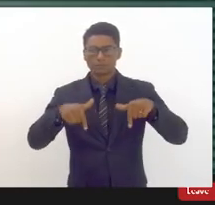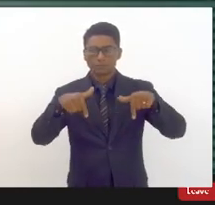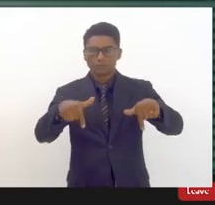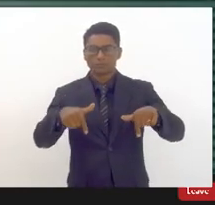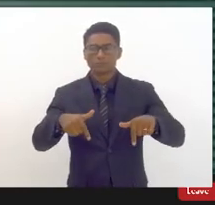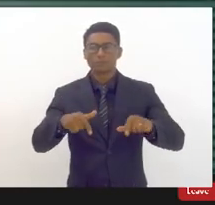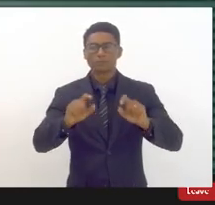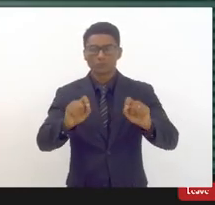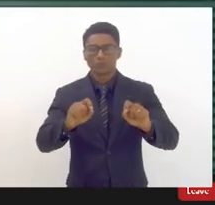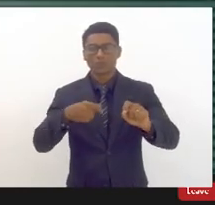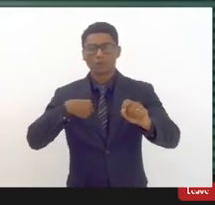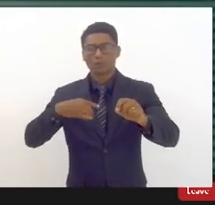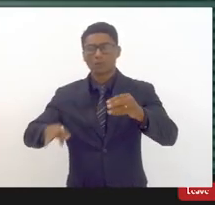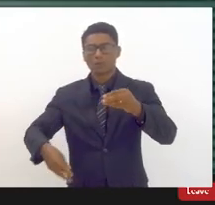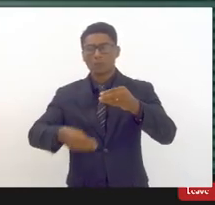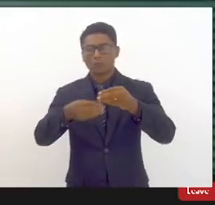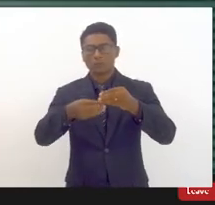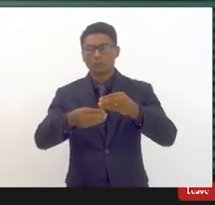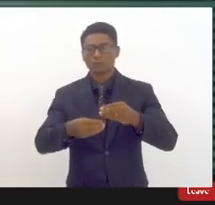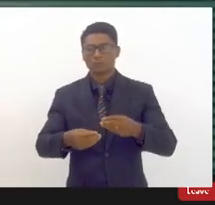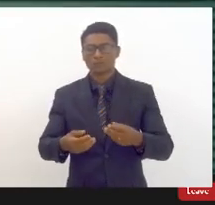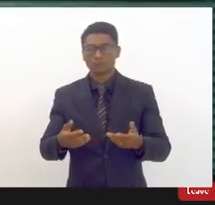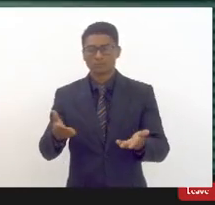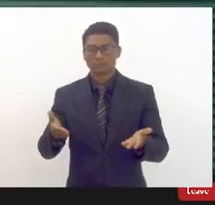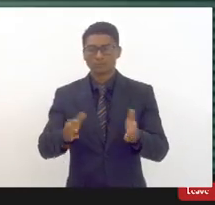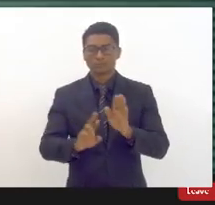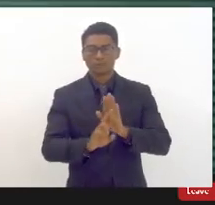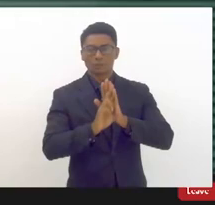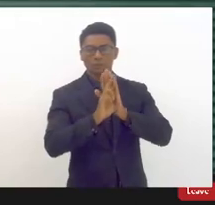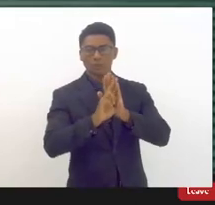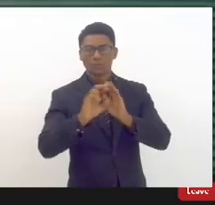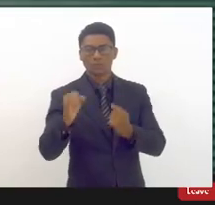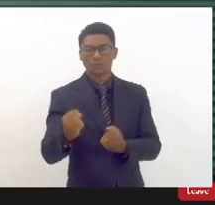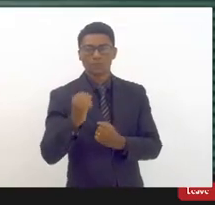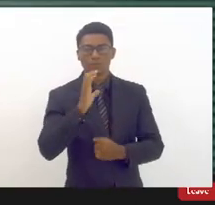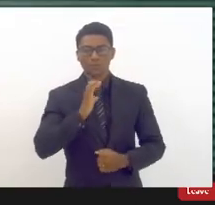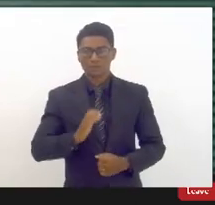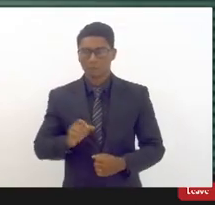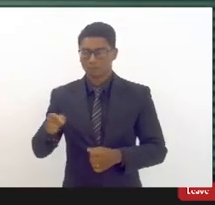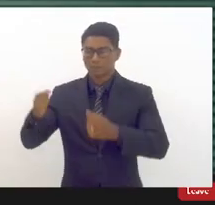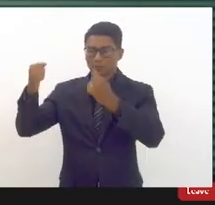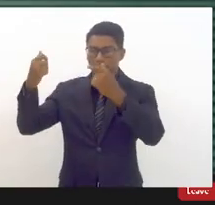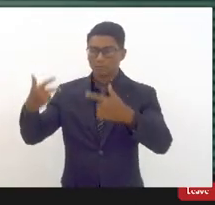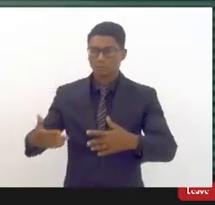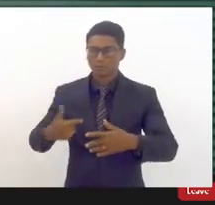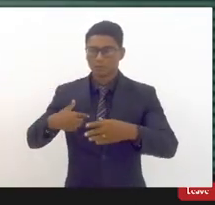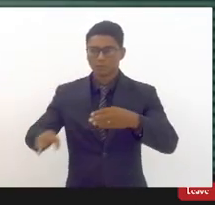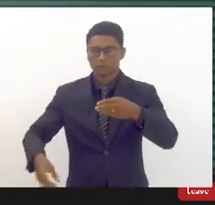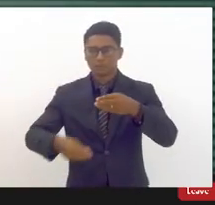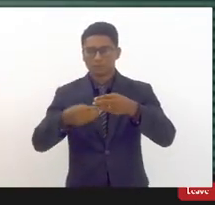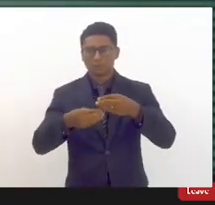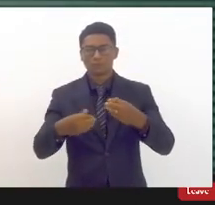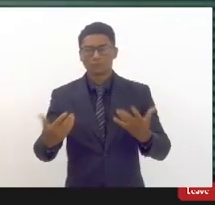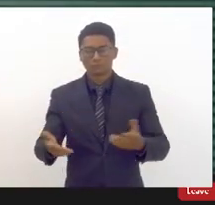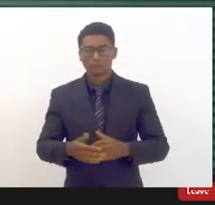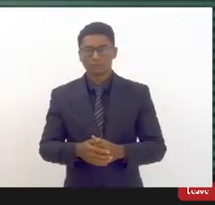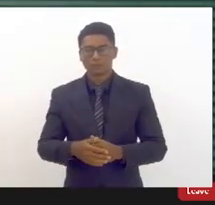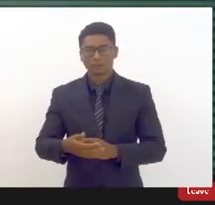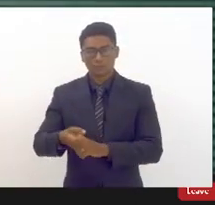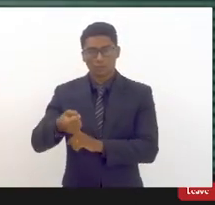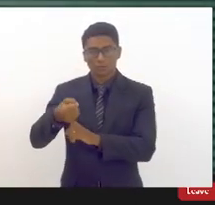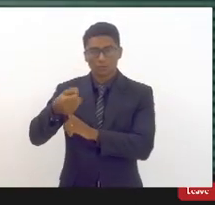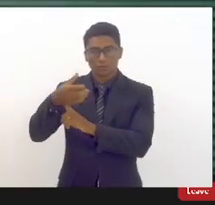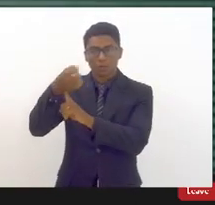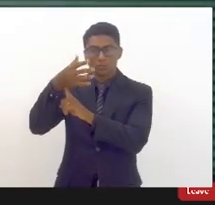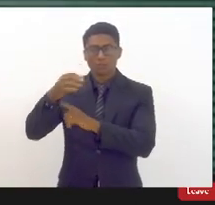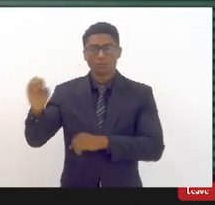para complementar o que o representante da Defesa Civil falou, para nós essa ferramenta, mais